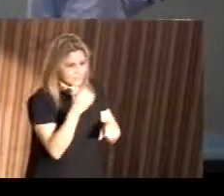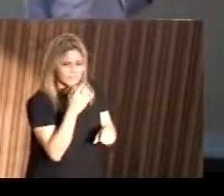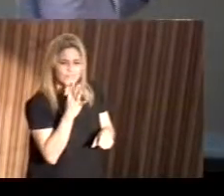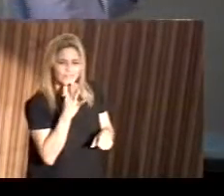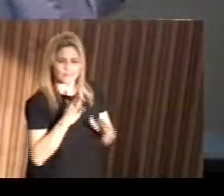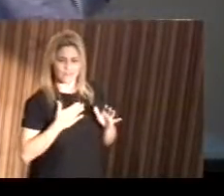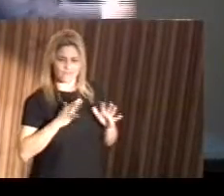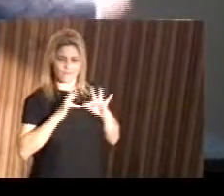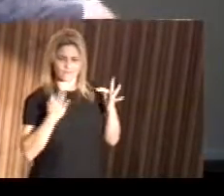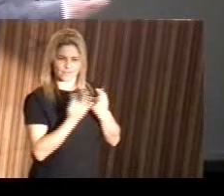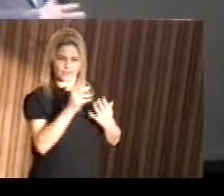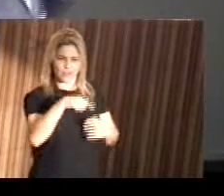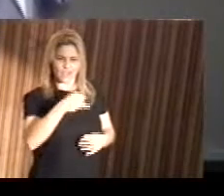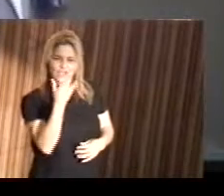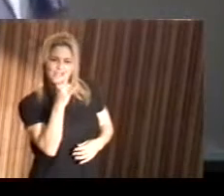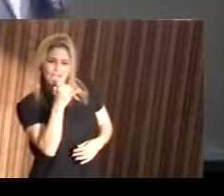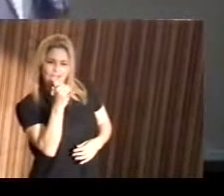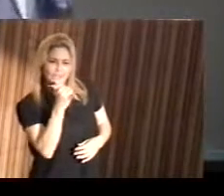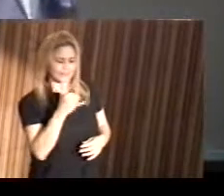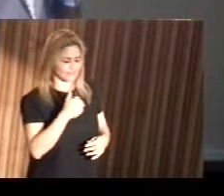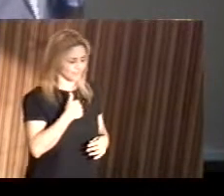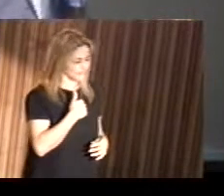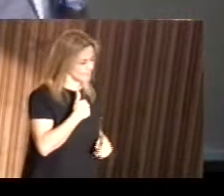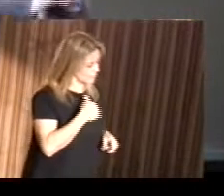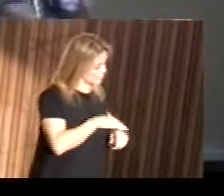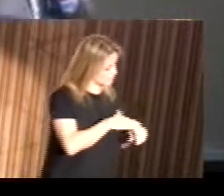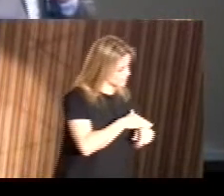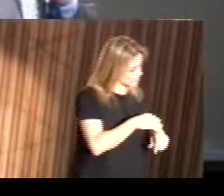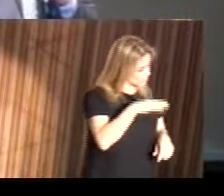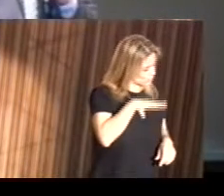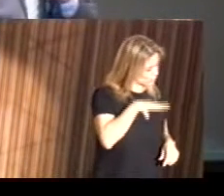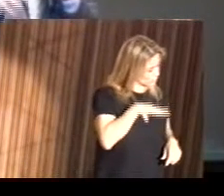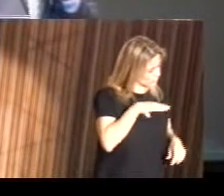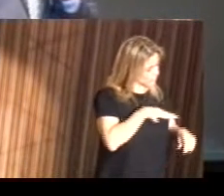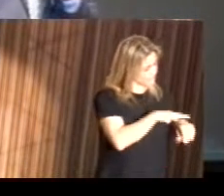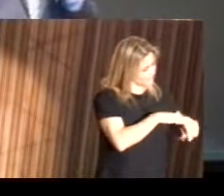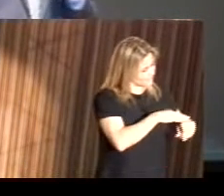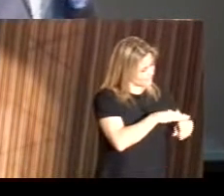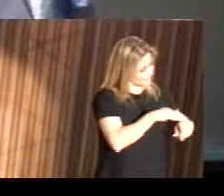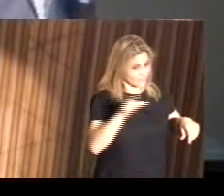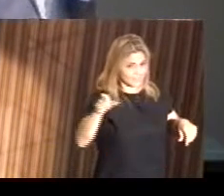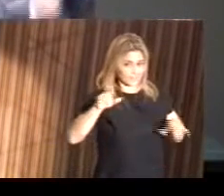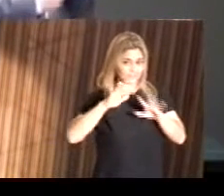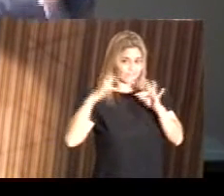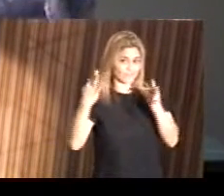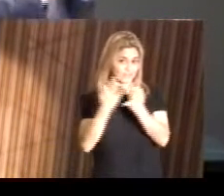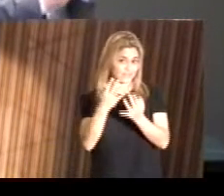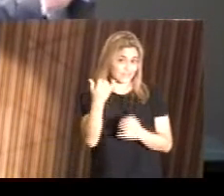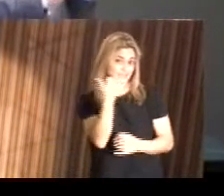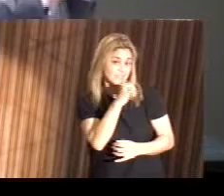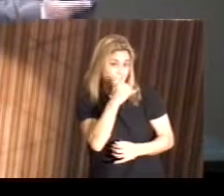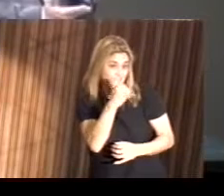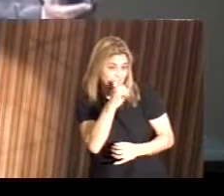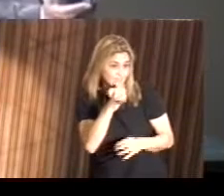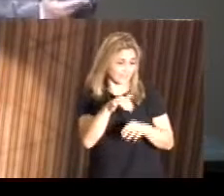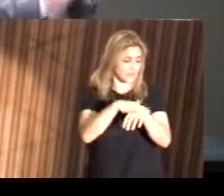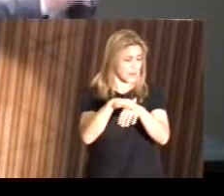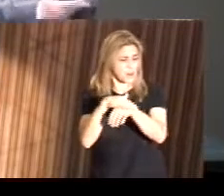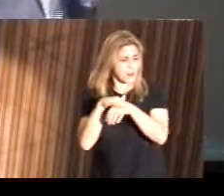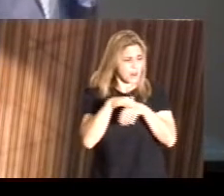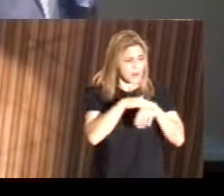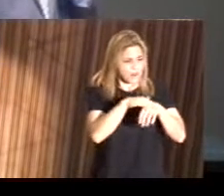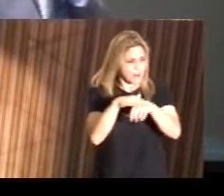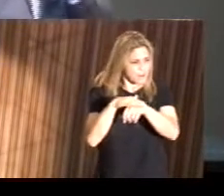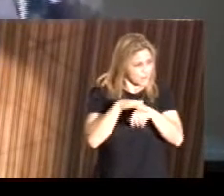não é? E a criança só falava português, e a família dos italianos se reuniu para ouvir a aula